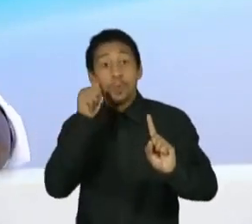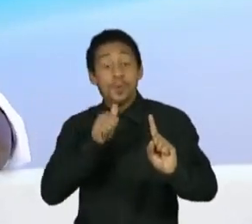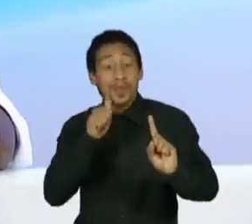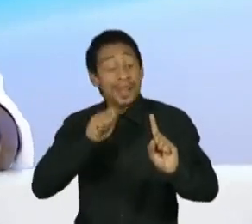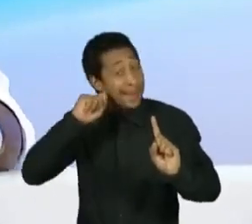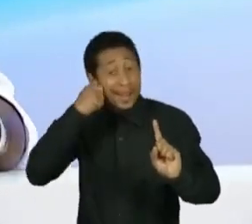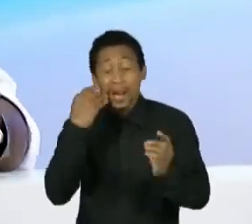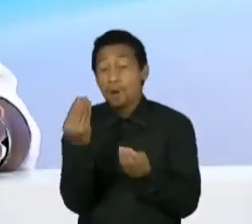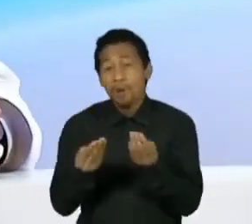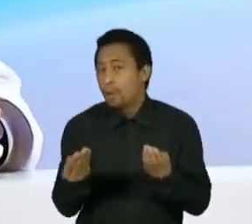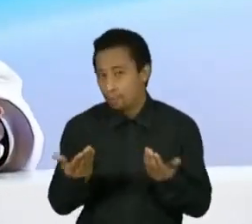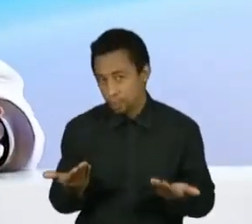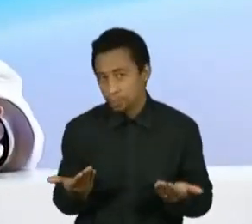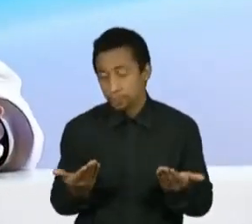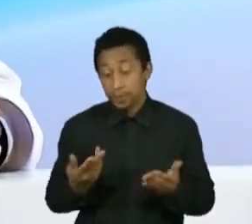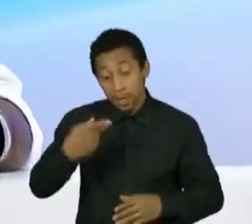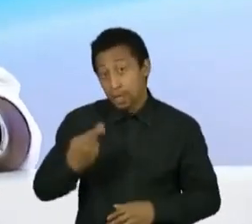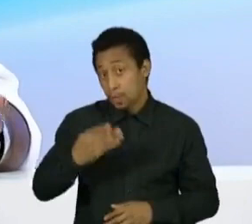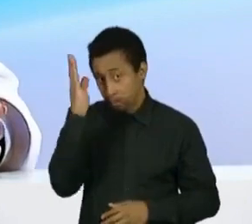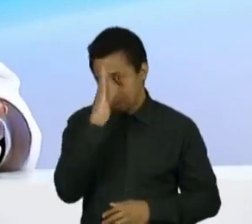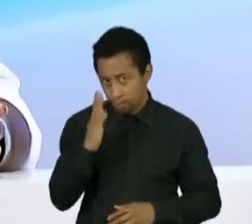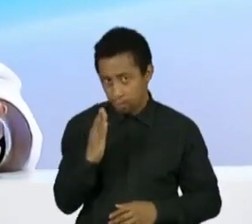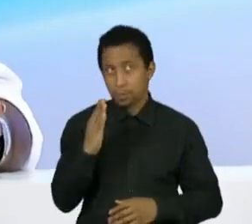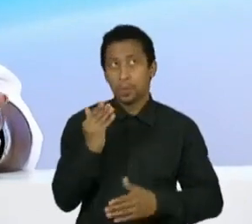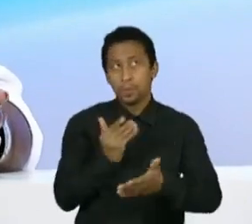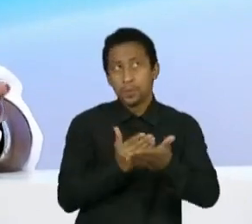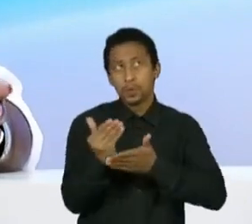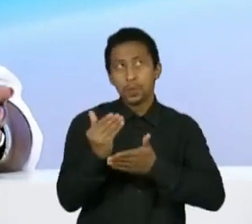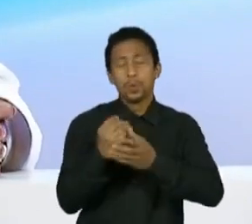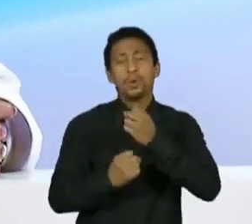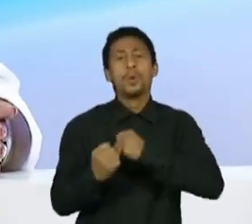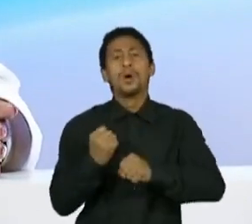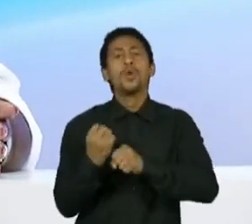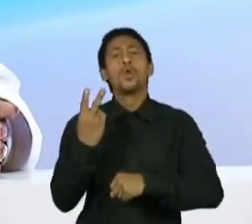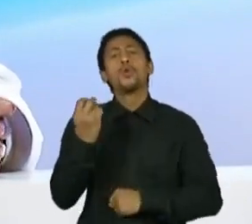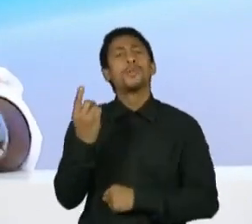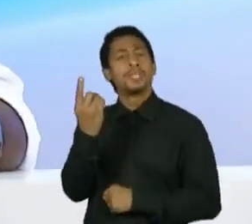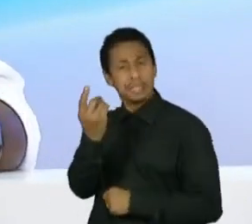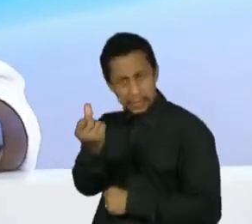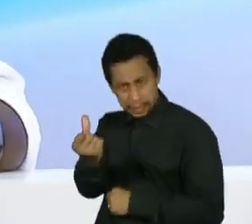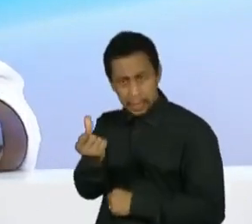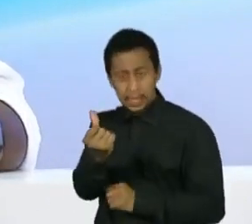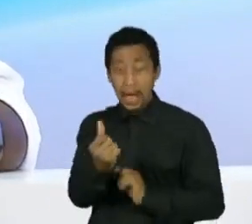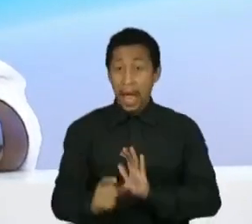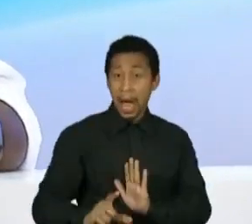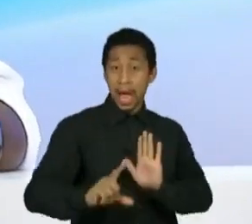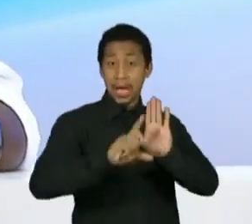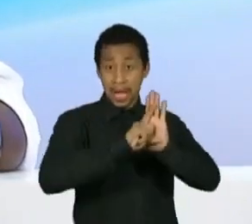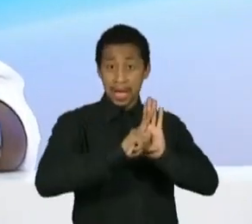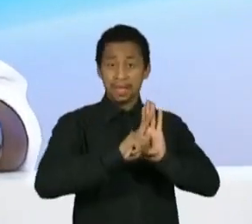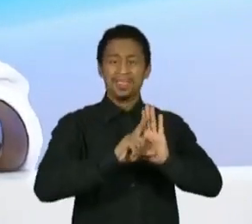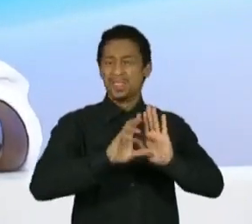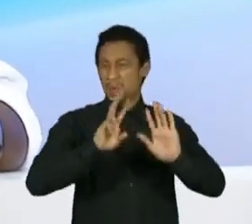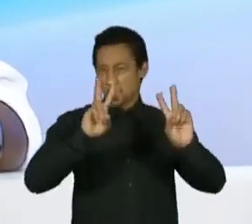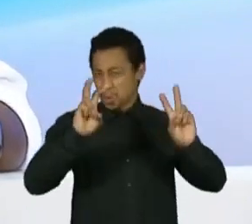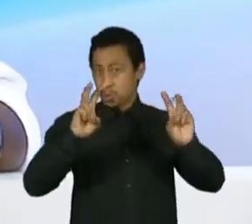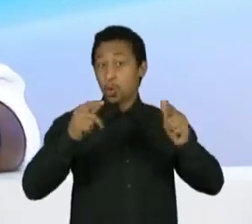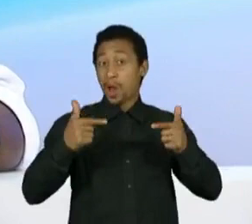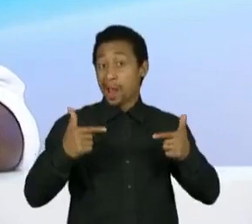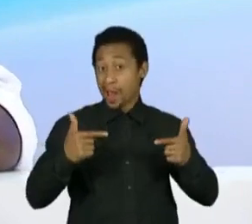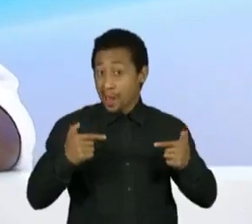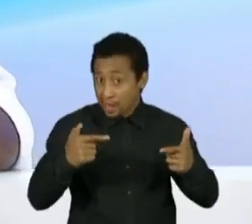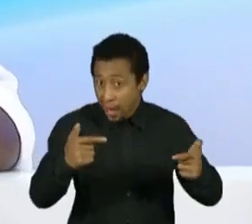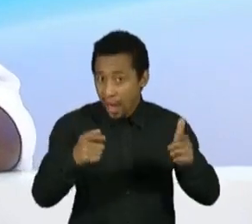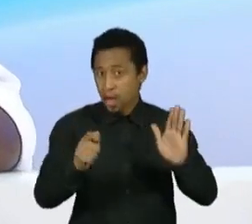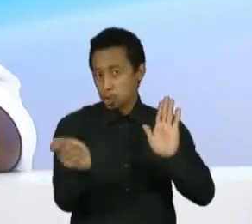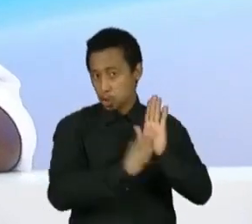num país que desde 2006, quando a lei de guerra às drogas entrou em vigor, o número de